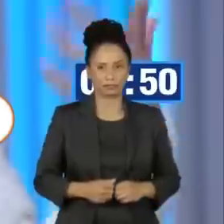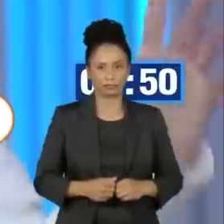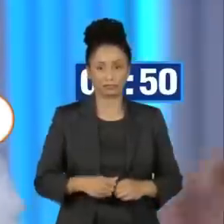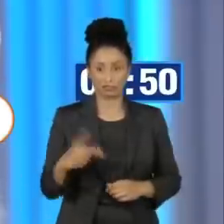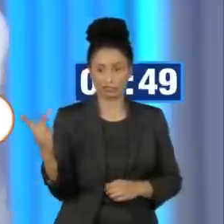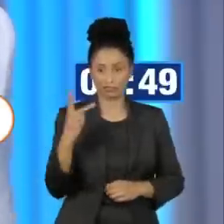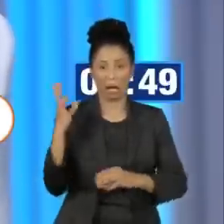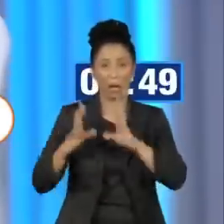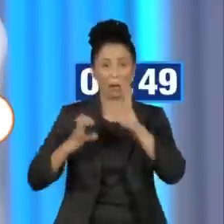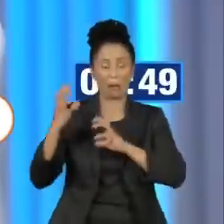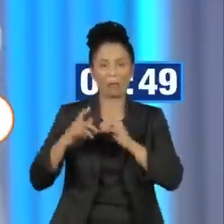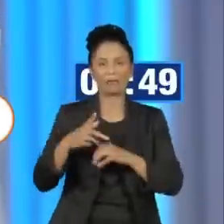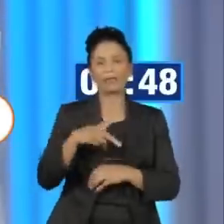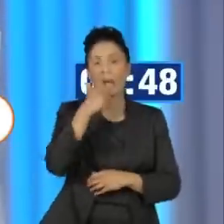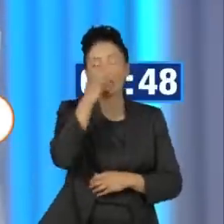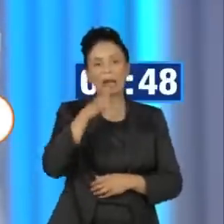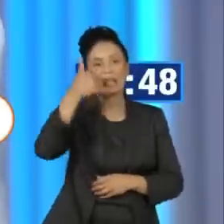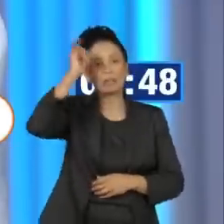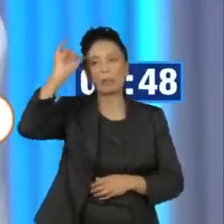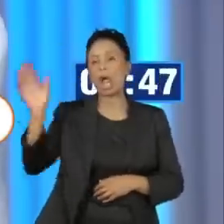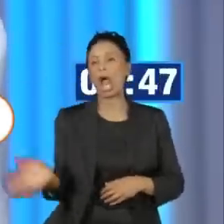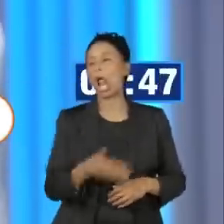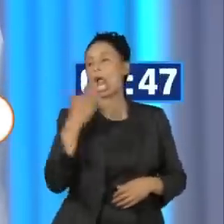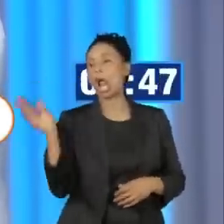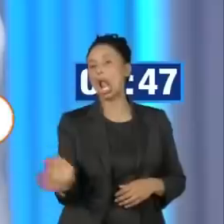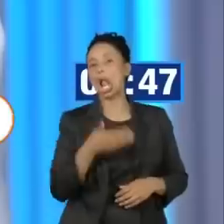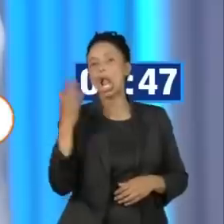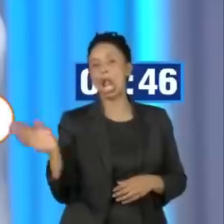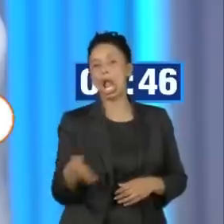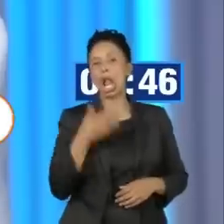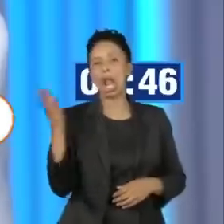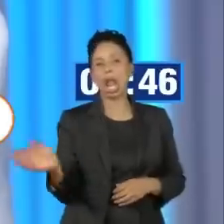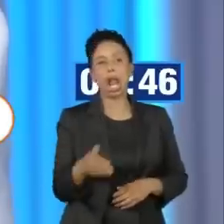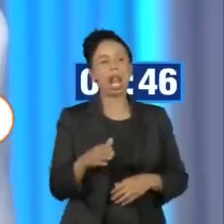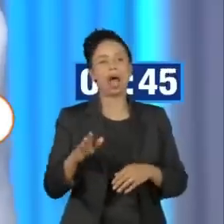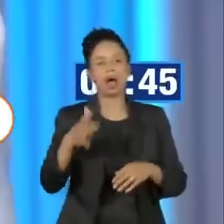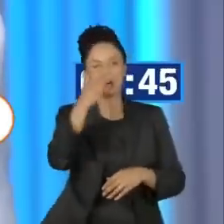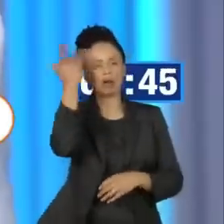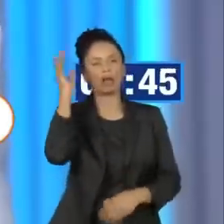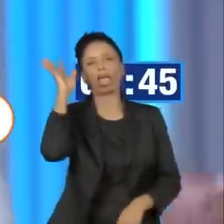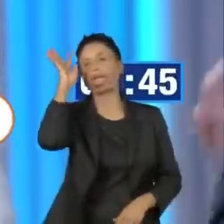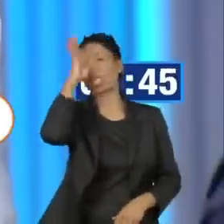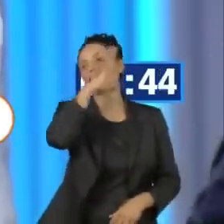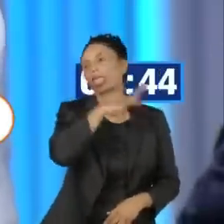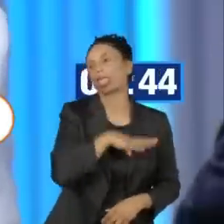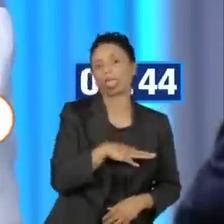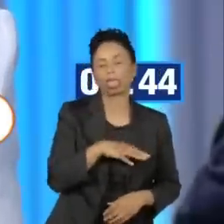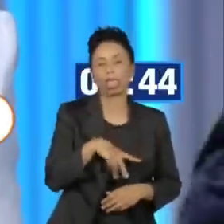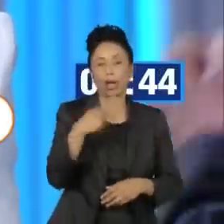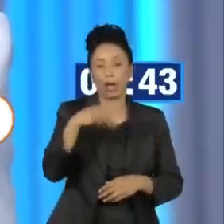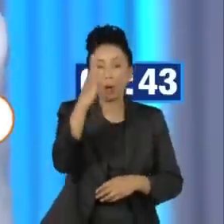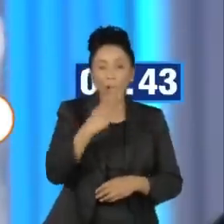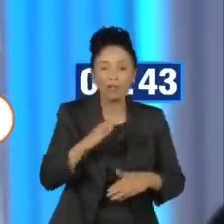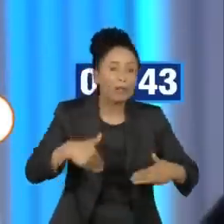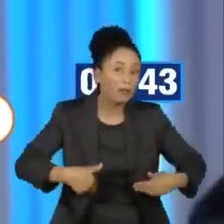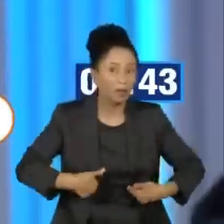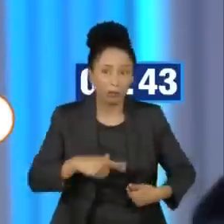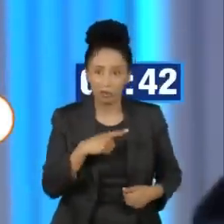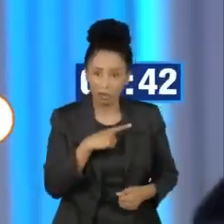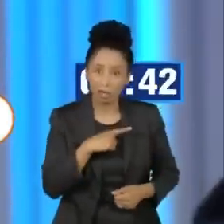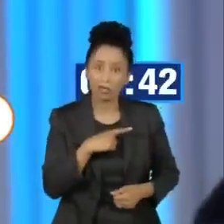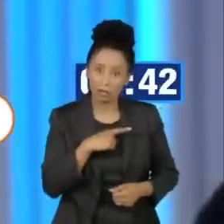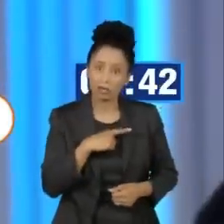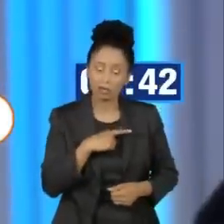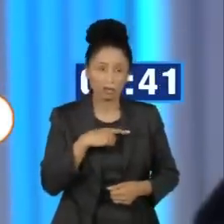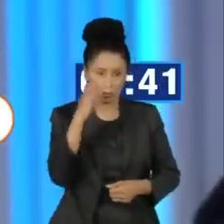brigam a boiada passa enquanto eles brigam nos distraindo o Brasil passa fome o